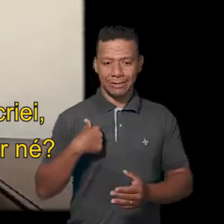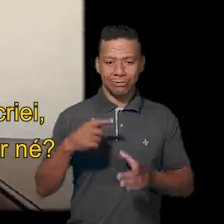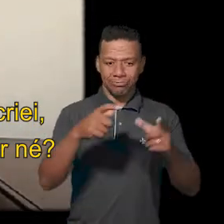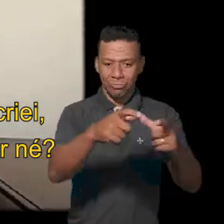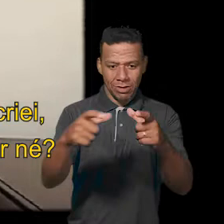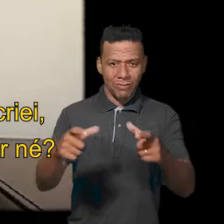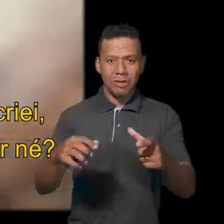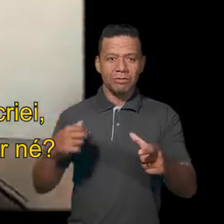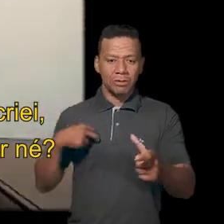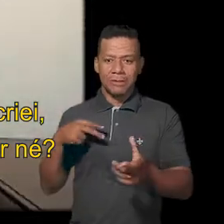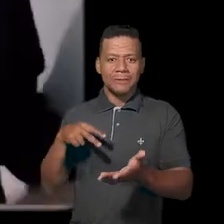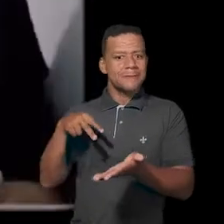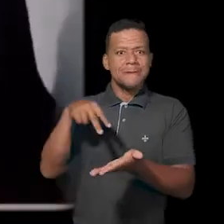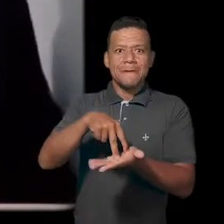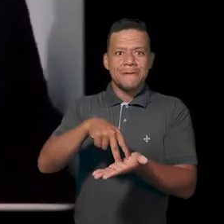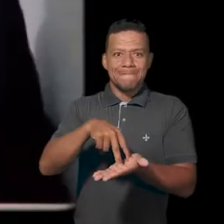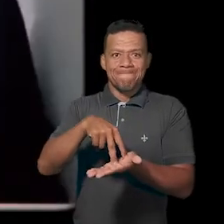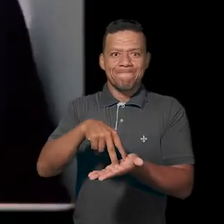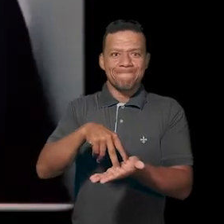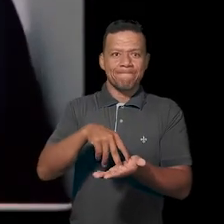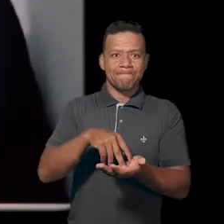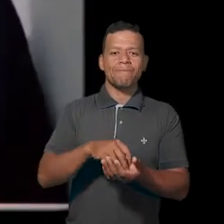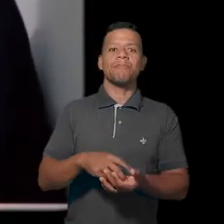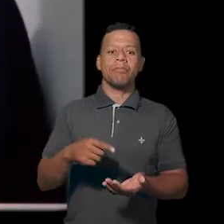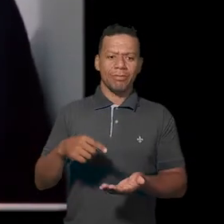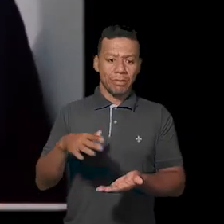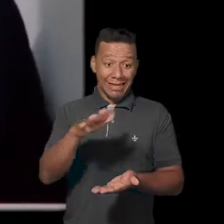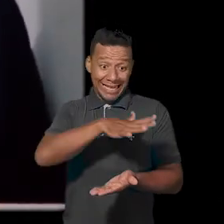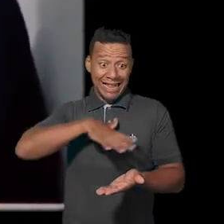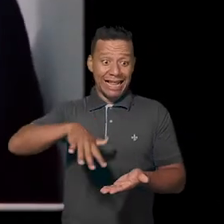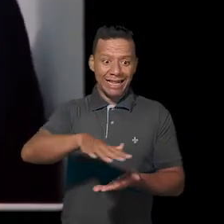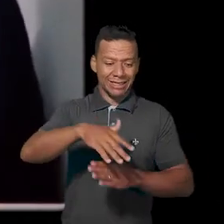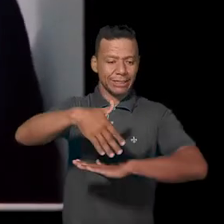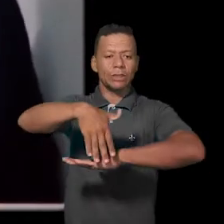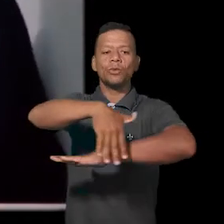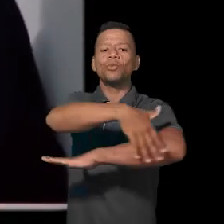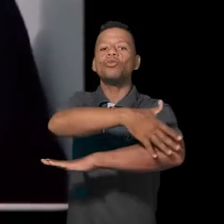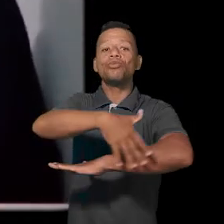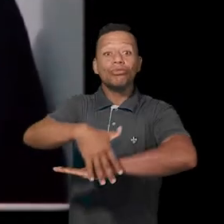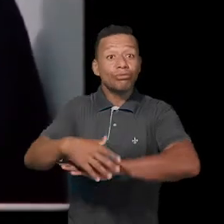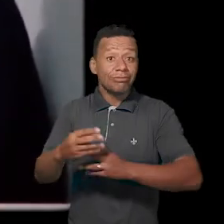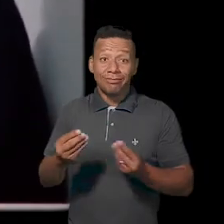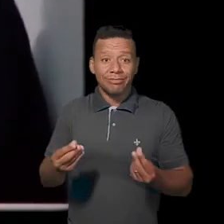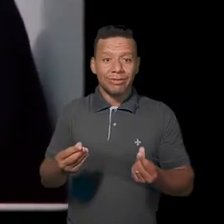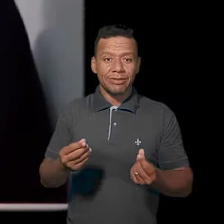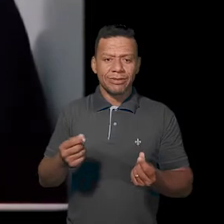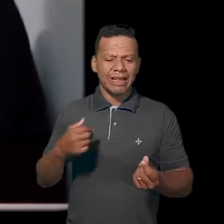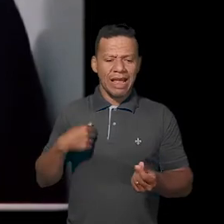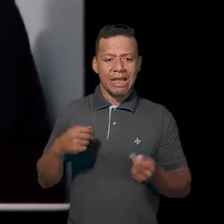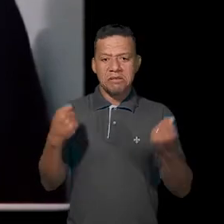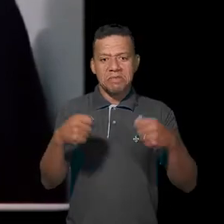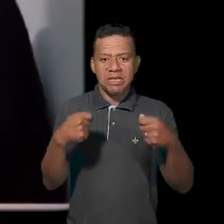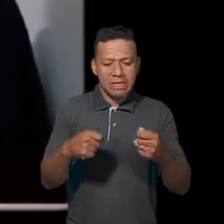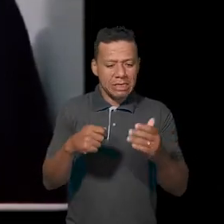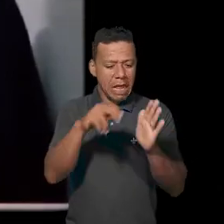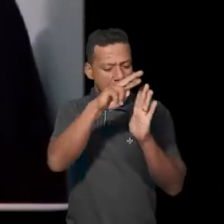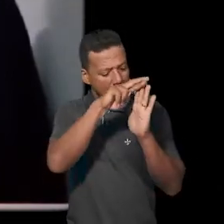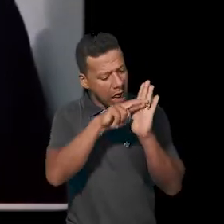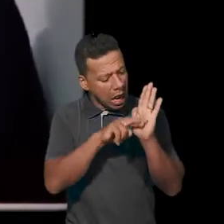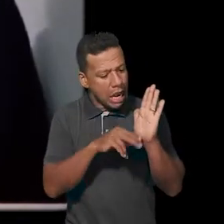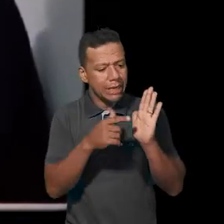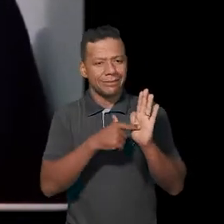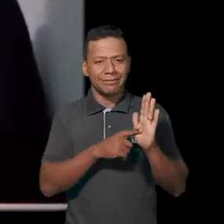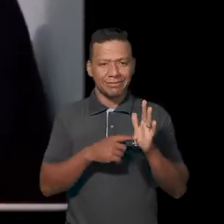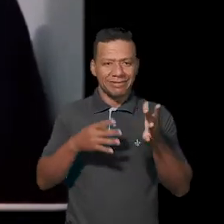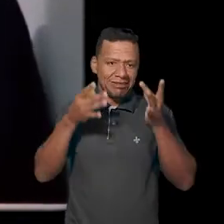gente estrear, né? E tudo ali através da rua, né? Porque você não precisa de uma pauta num teatro.